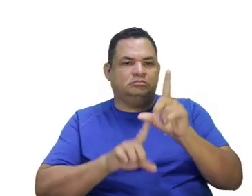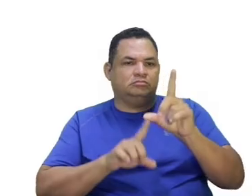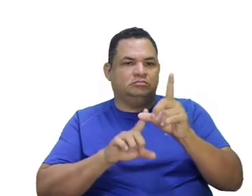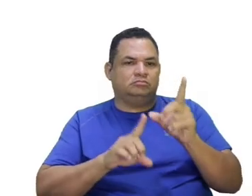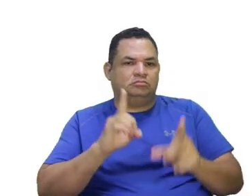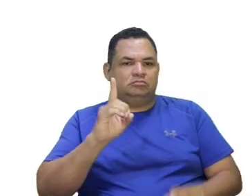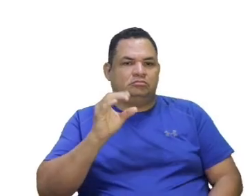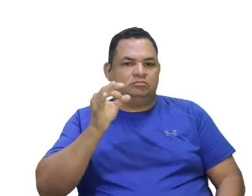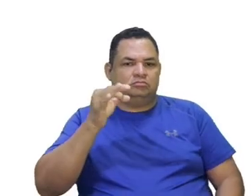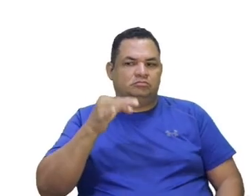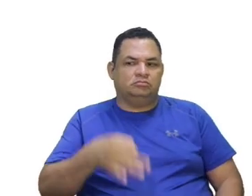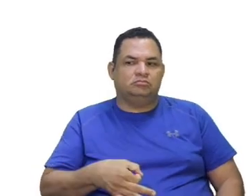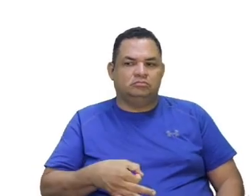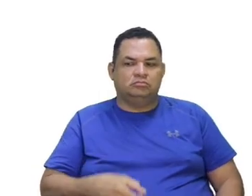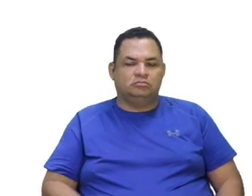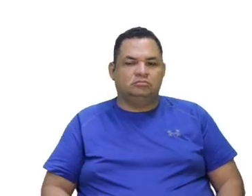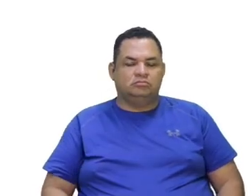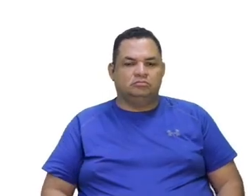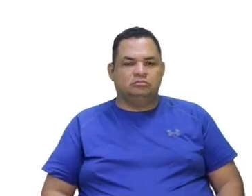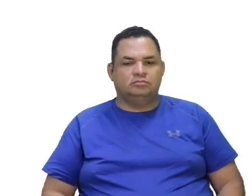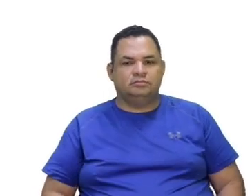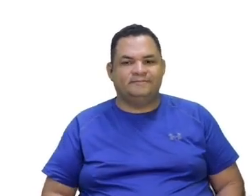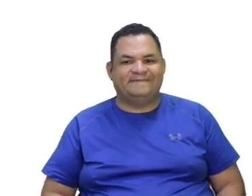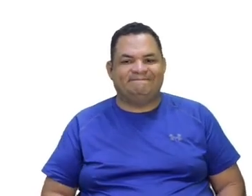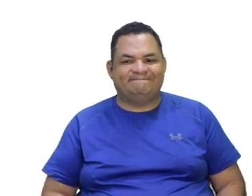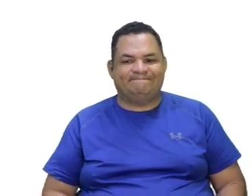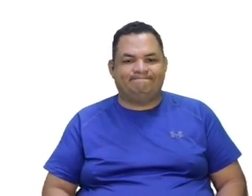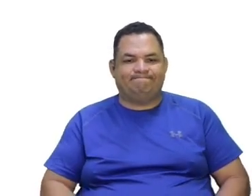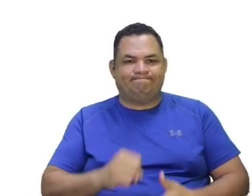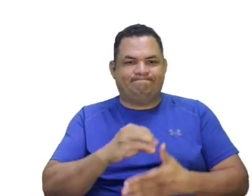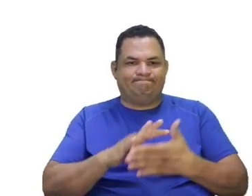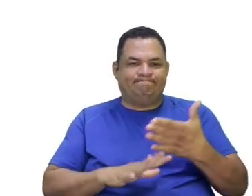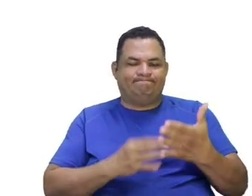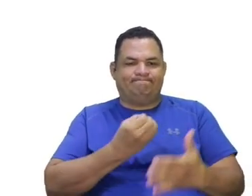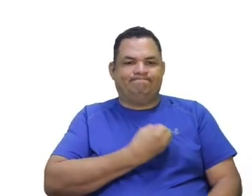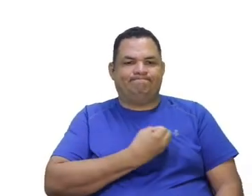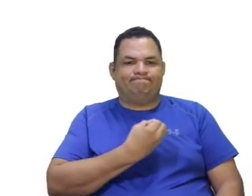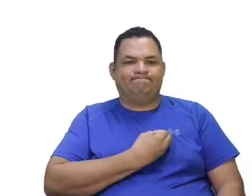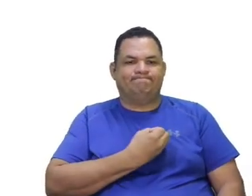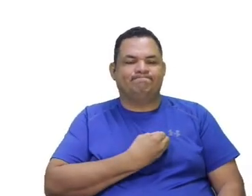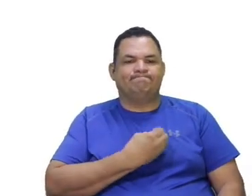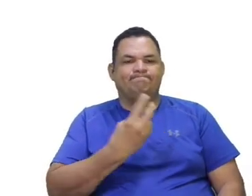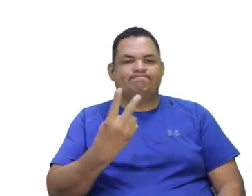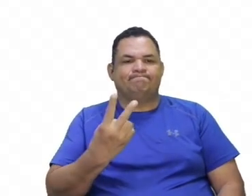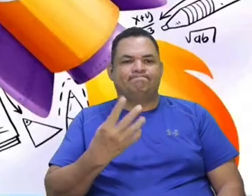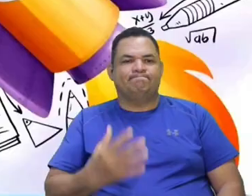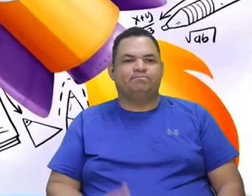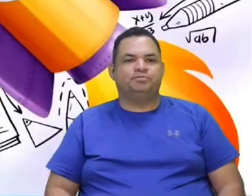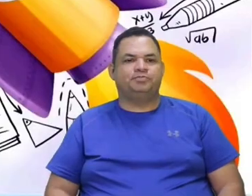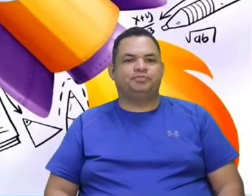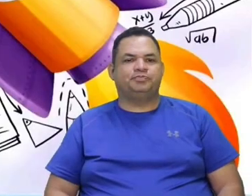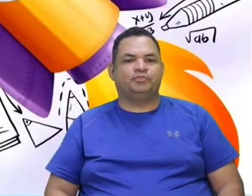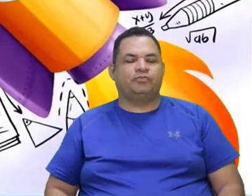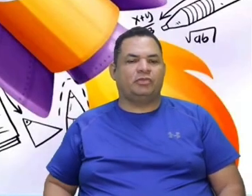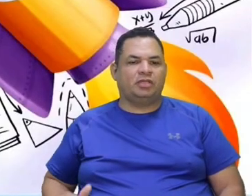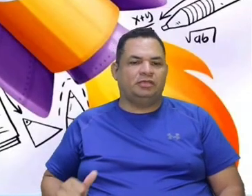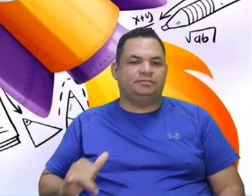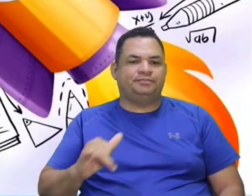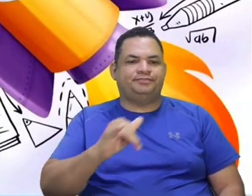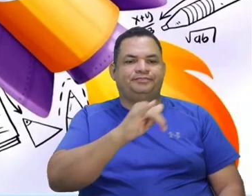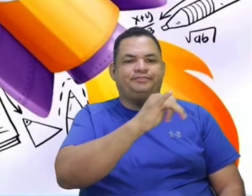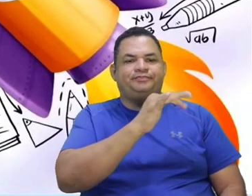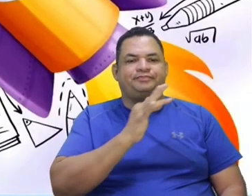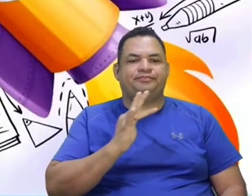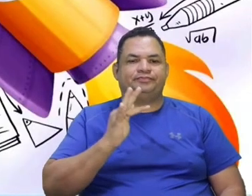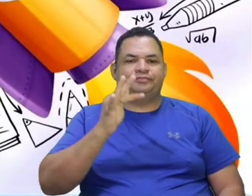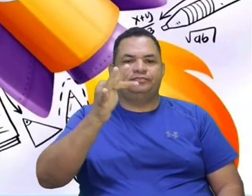D, certíssima para a questão de número 2. E agora a gente vai para a nossa questão